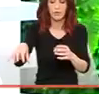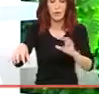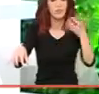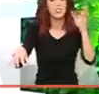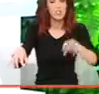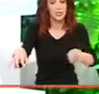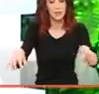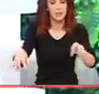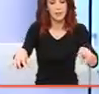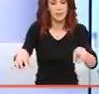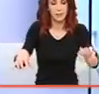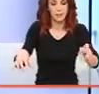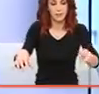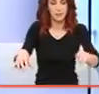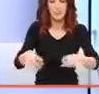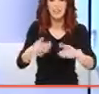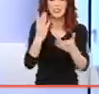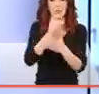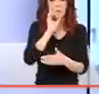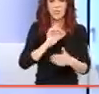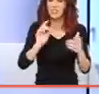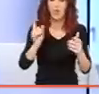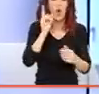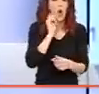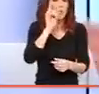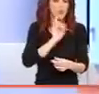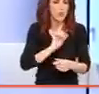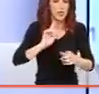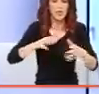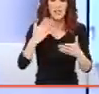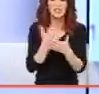esta plataforma é exclusiva para mulheres? Não, é para todos. Mulheres, homens, até para o Carlos Costa, se ele quiser.